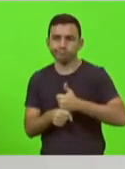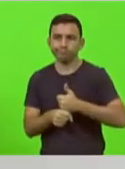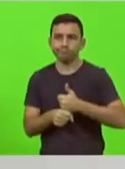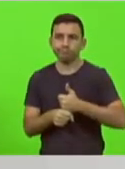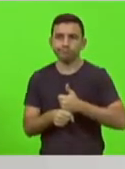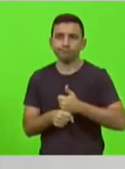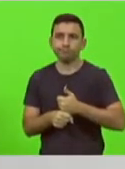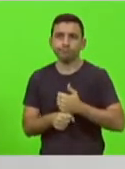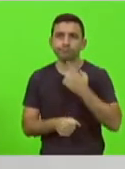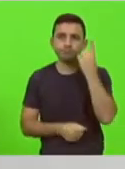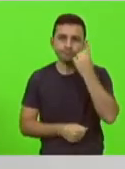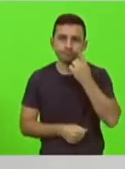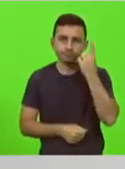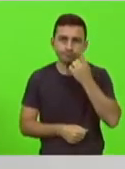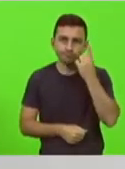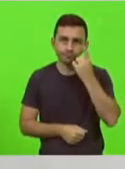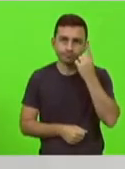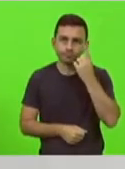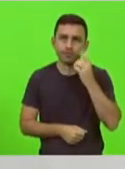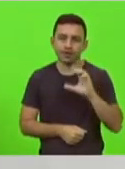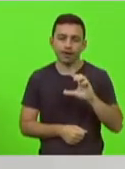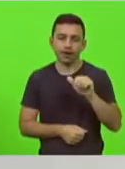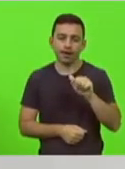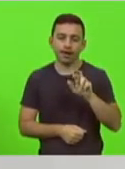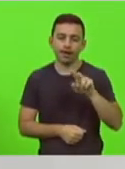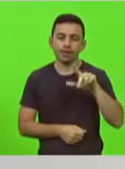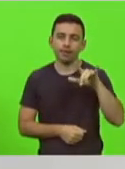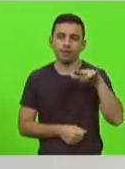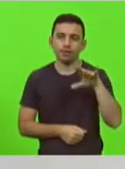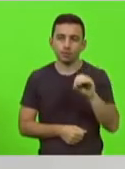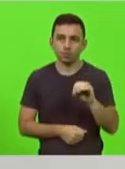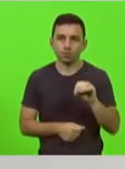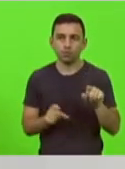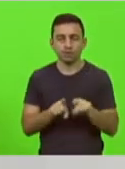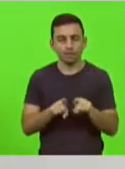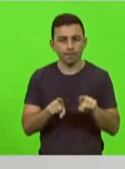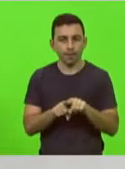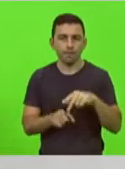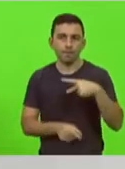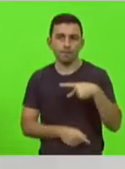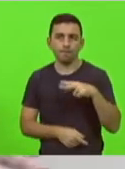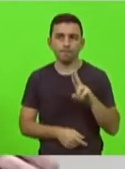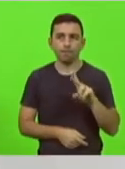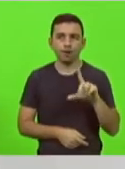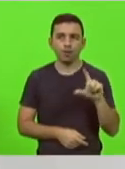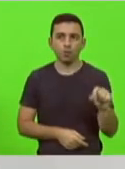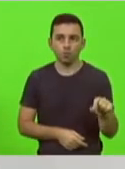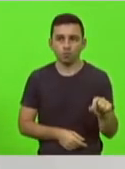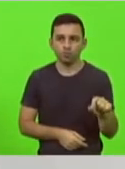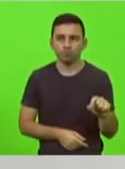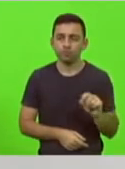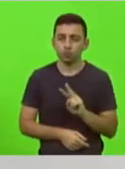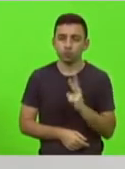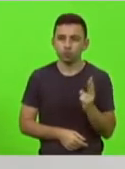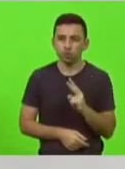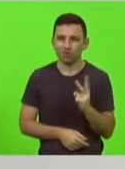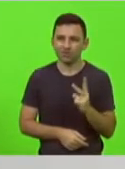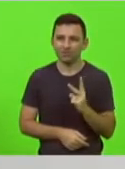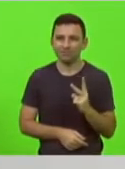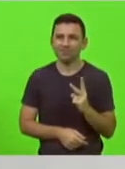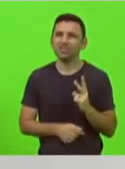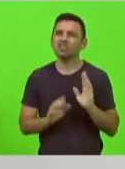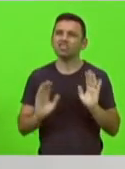de deputados Carlito Mertz e o Paulo Essen. Tanto o Carlito como o Paulo já